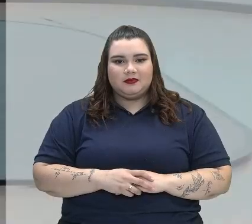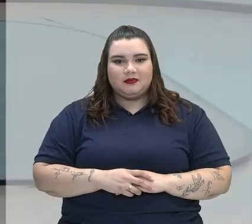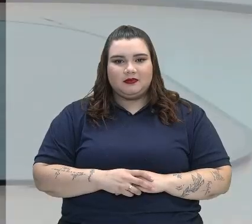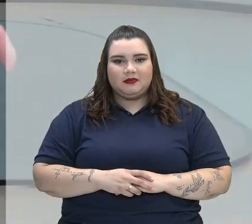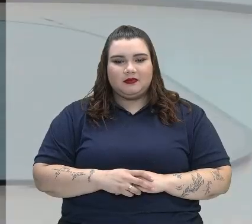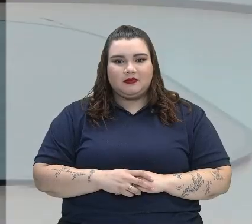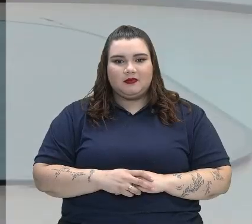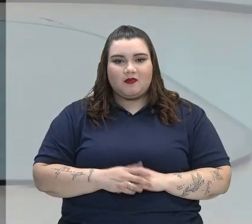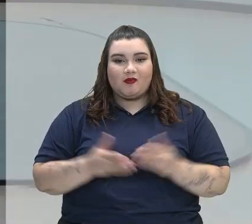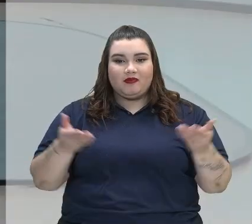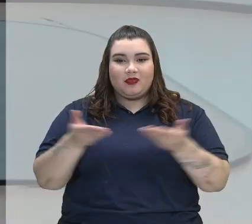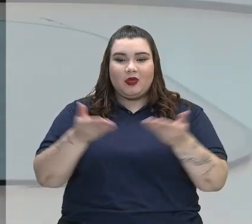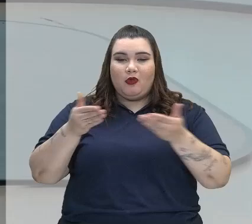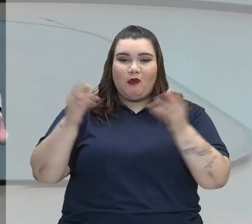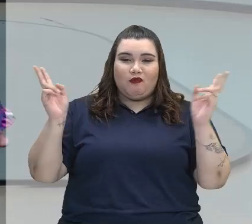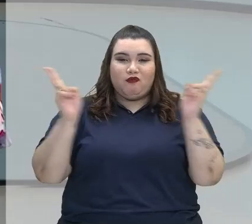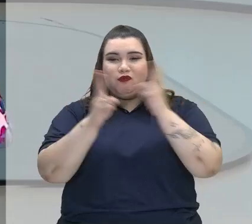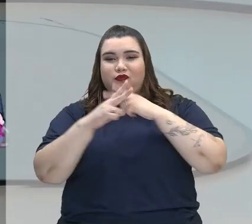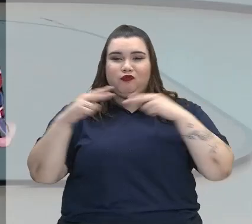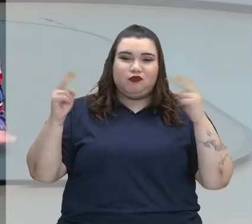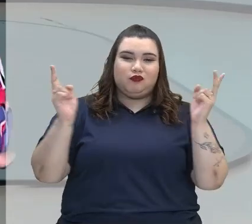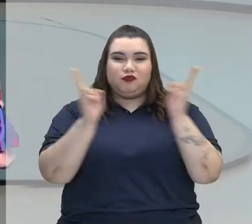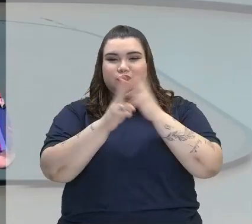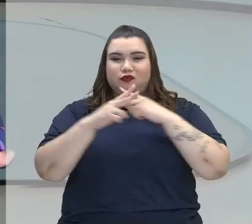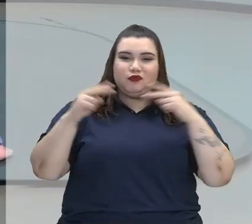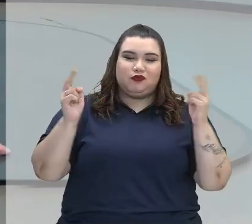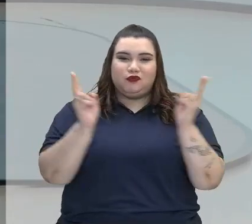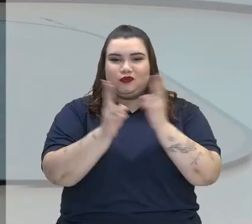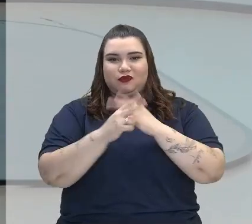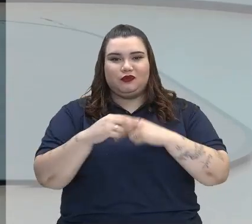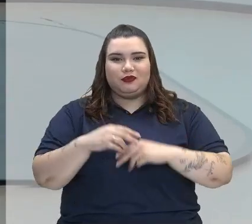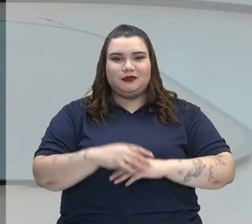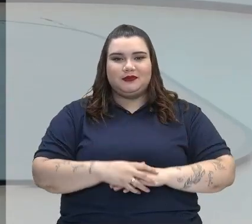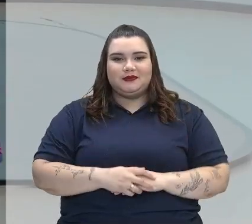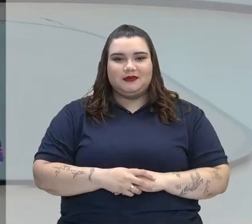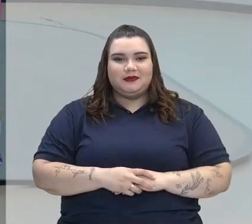Agora uma ventania muito forte.